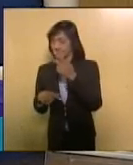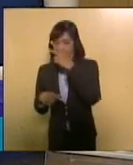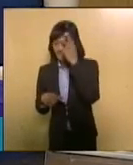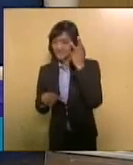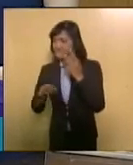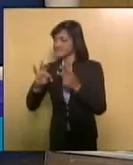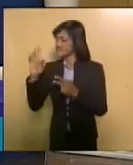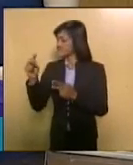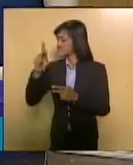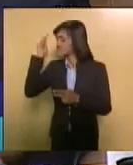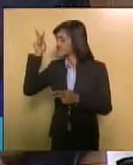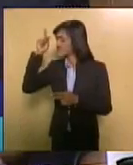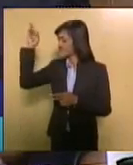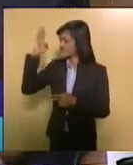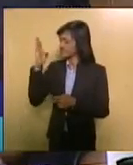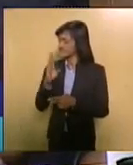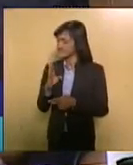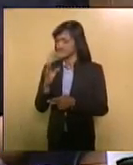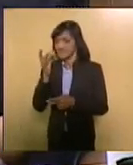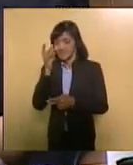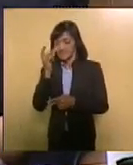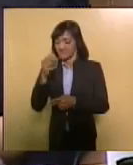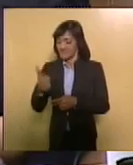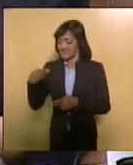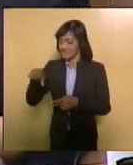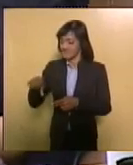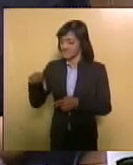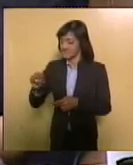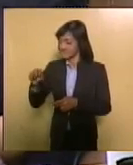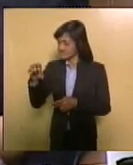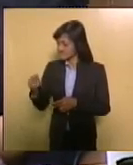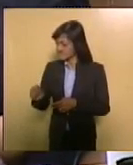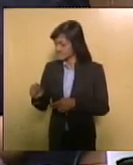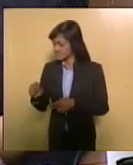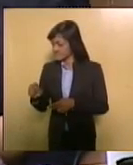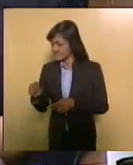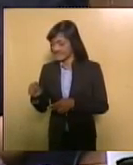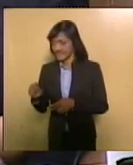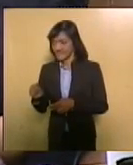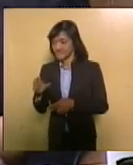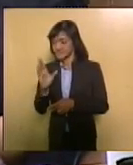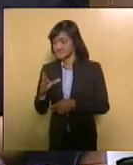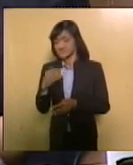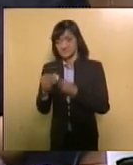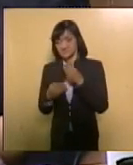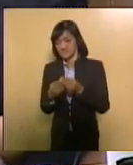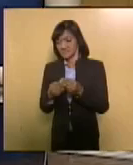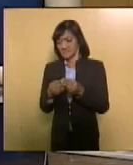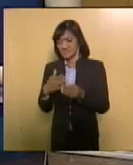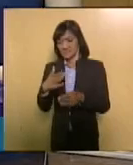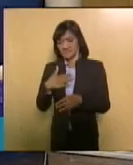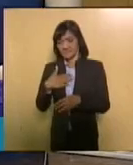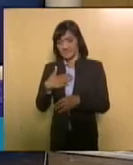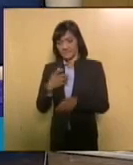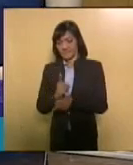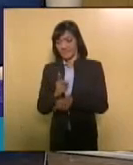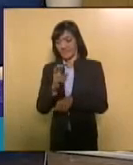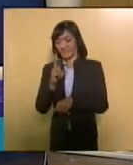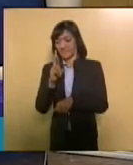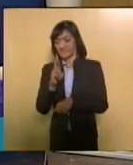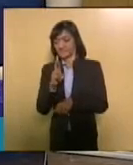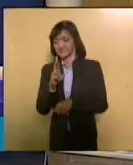minutos Bras que a gente vê desde 1980 chamado armas de fogo na Minha tese doutorado a gente queria